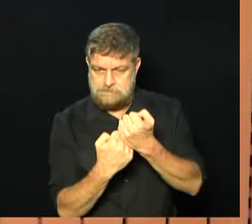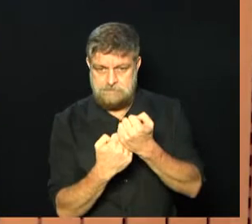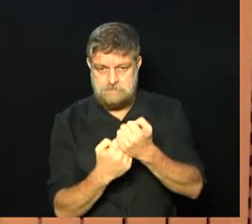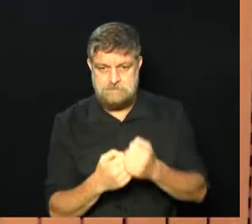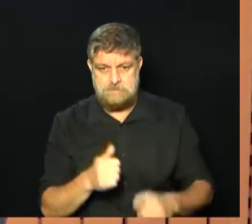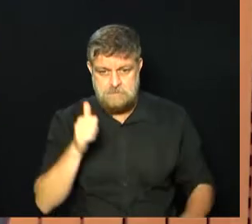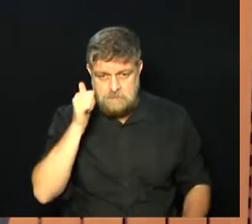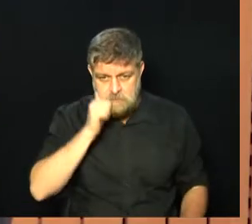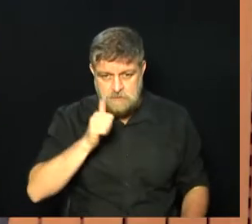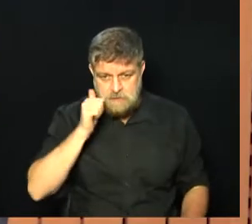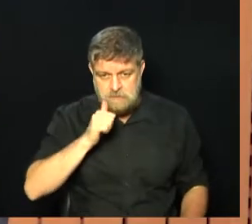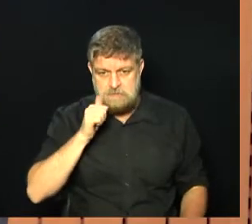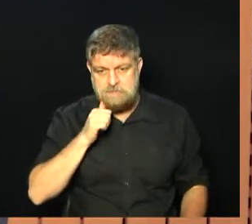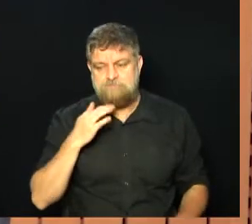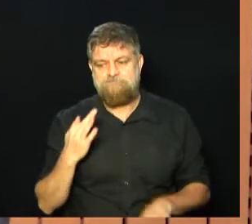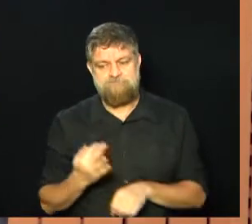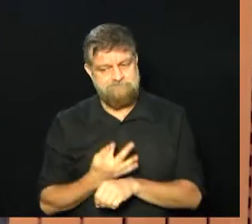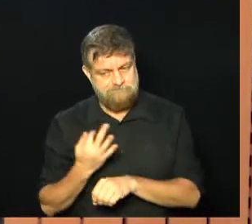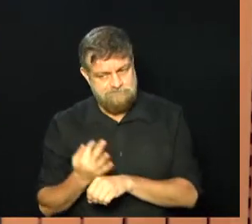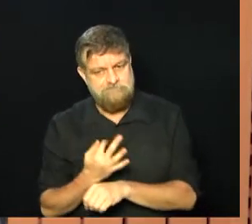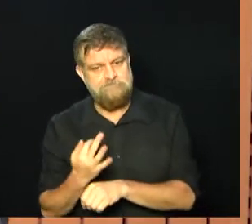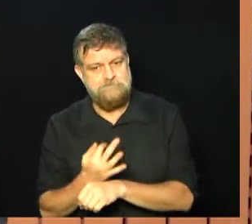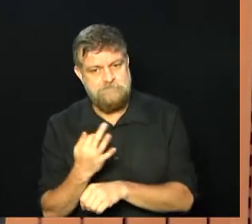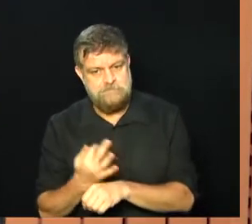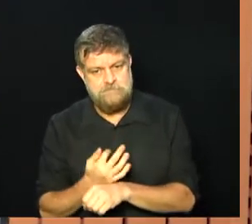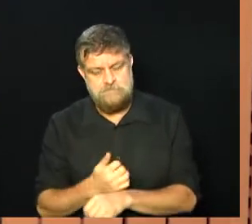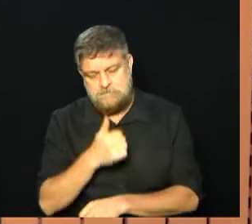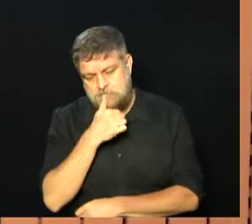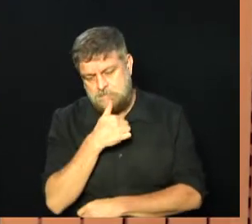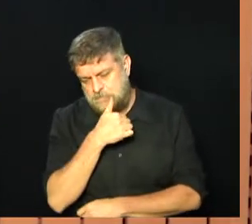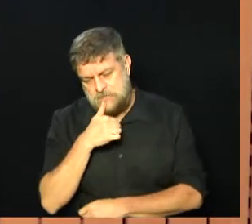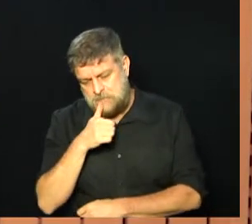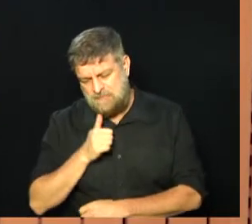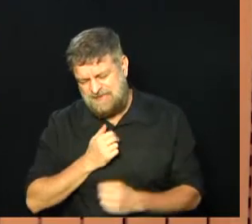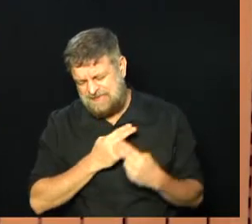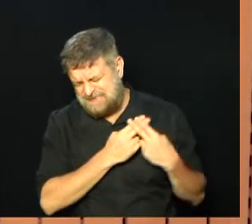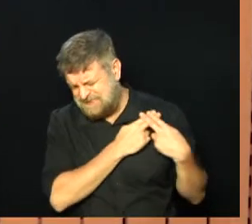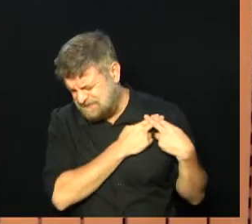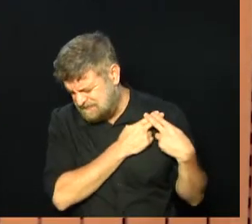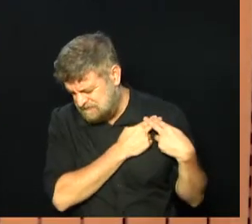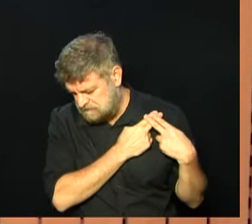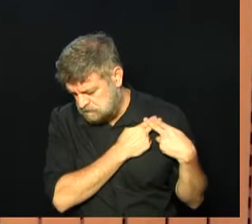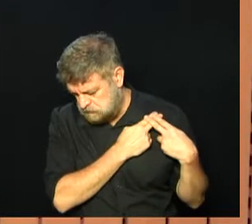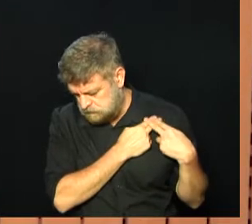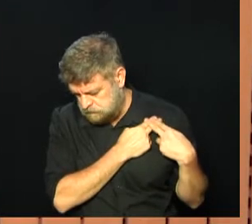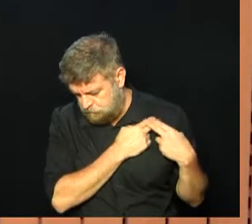aquela que segura a onda, segura, né, toda a responsabilidade,